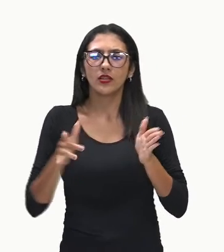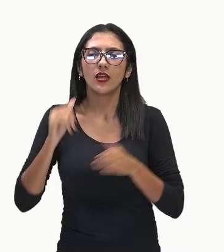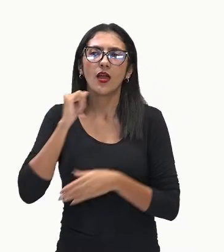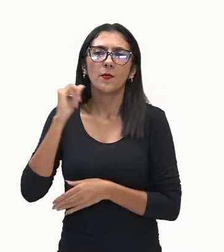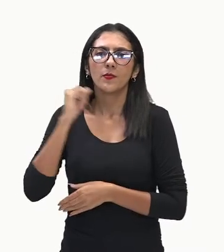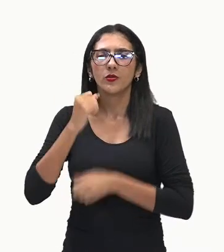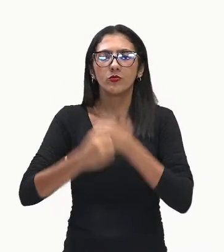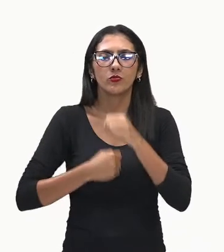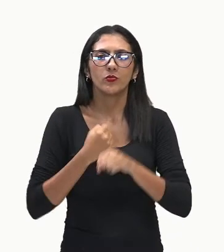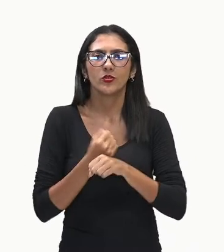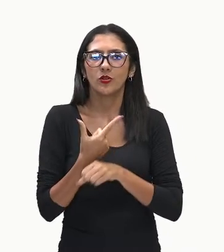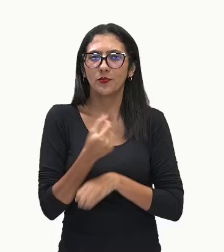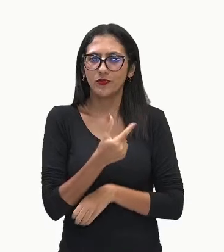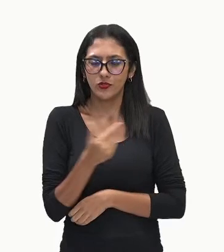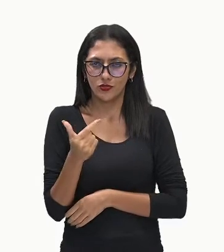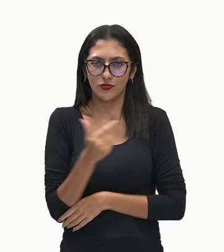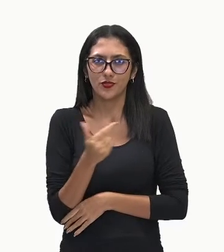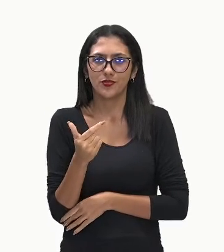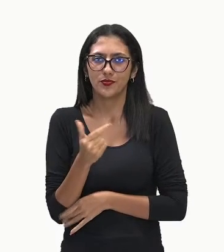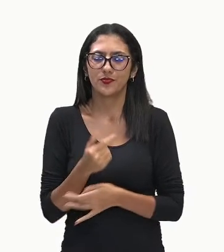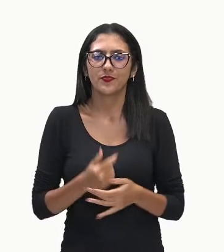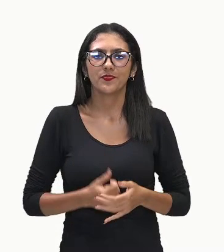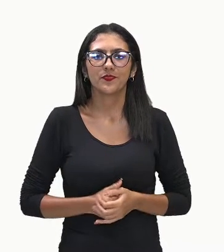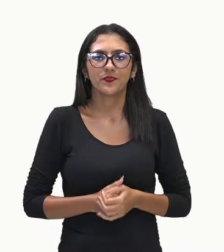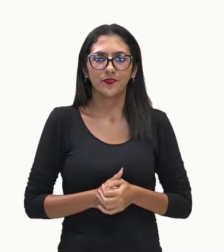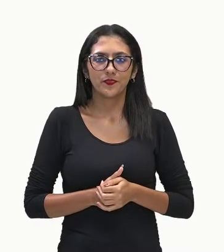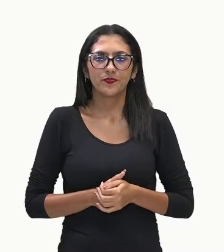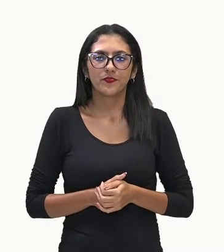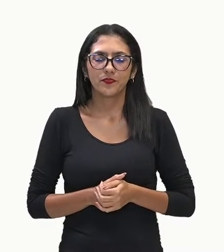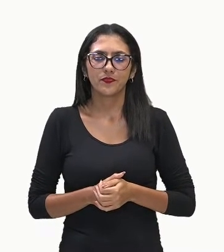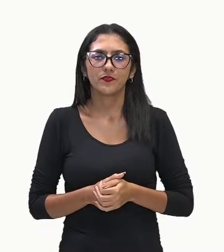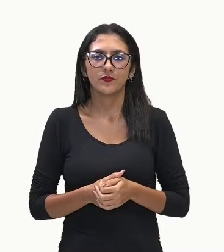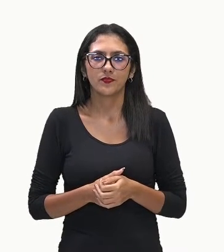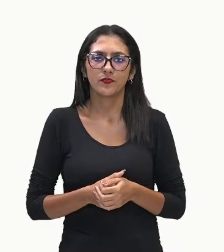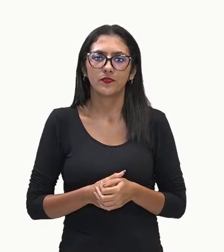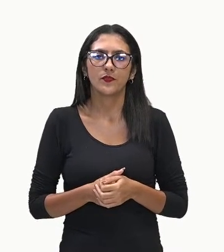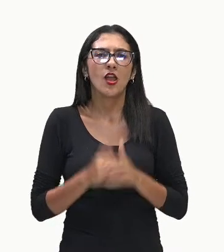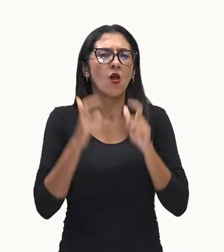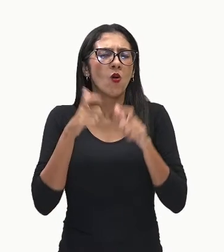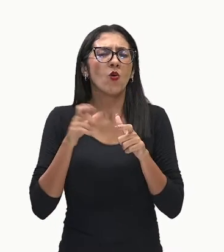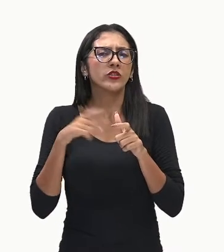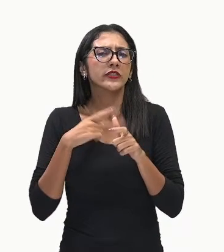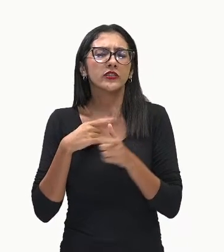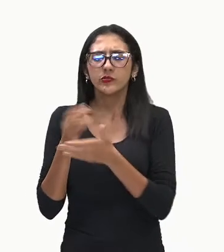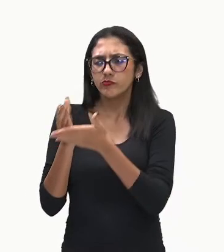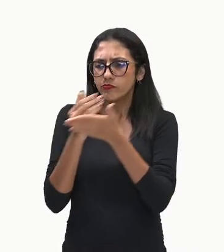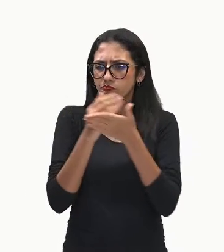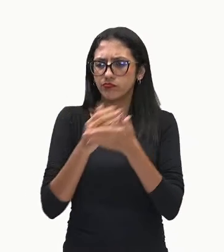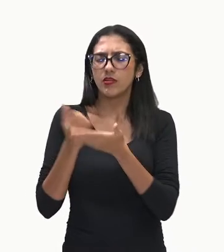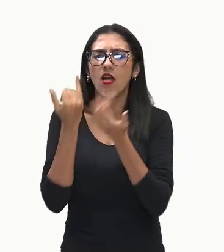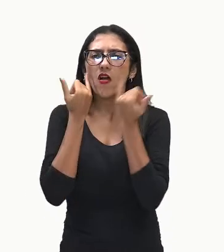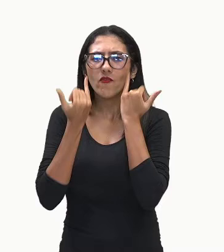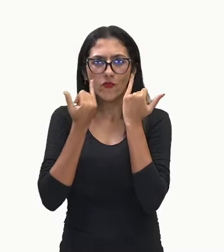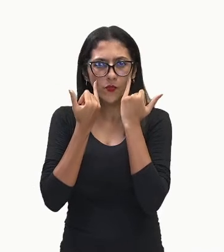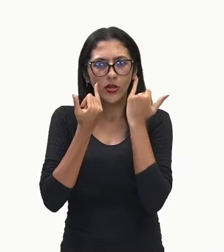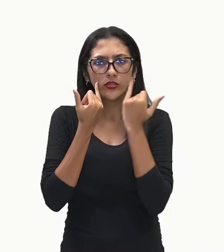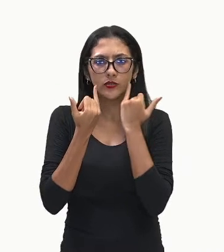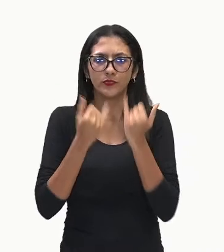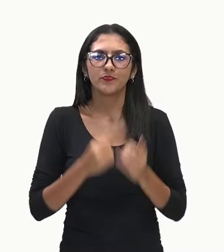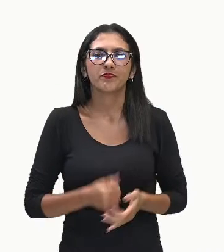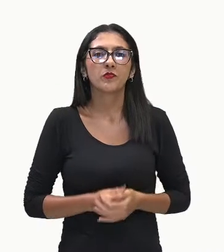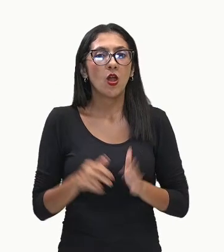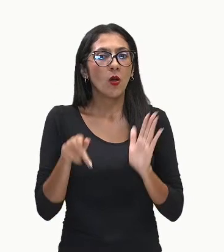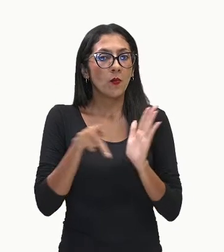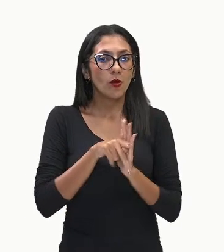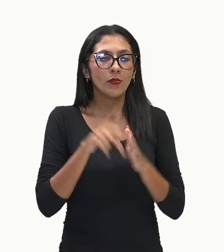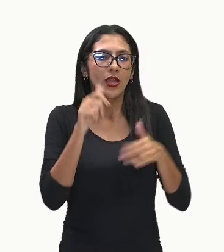2021 e 2022. A fonte, da onde foram extraídas essas informações, é da análise do